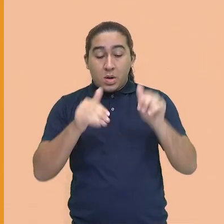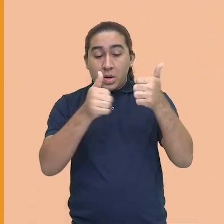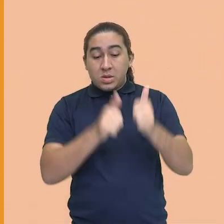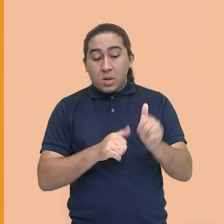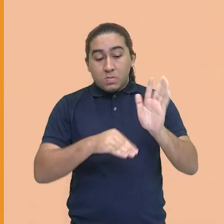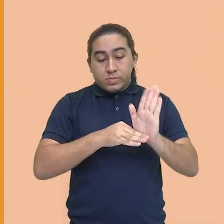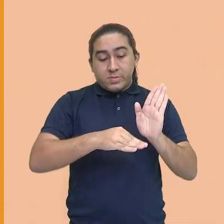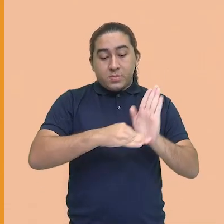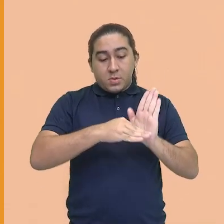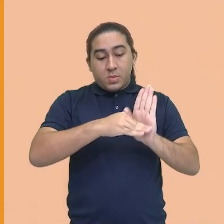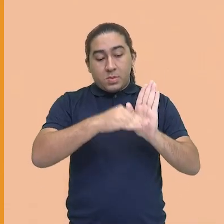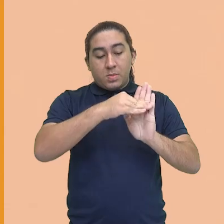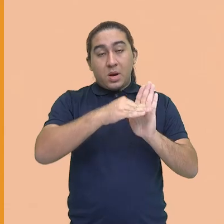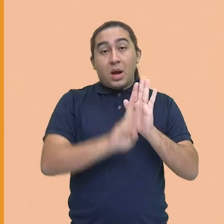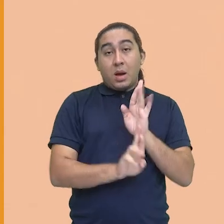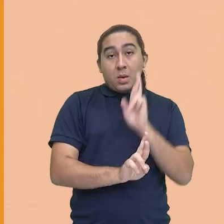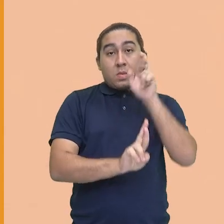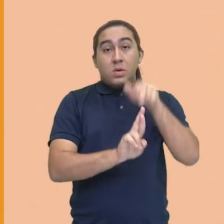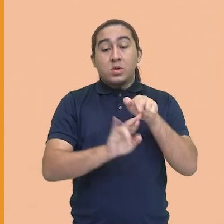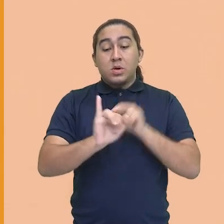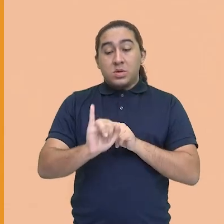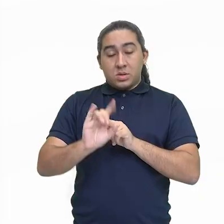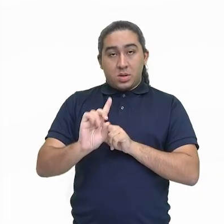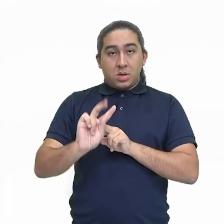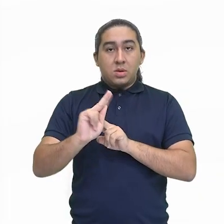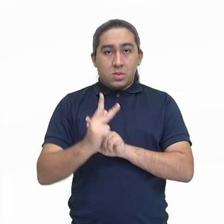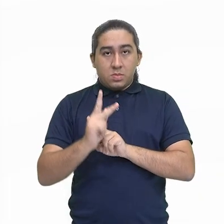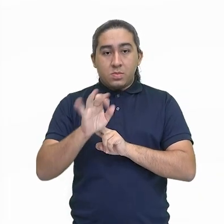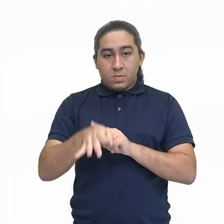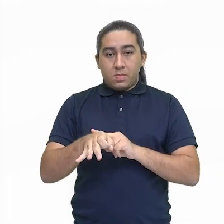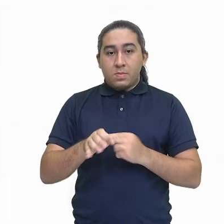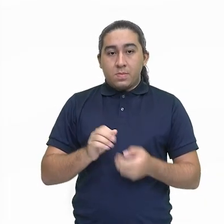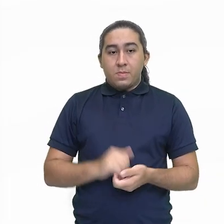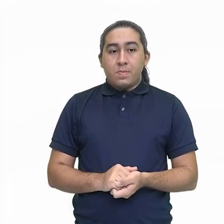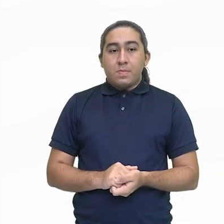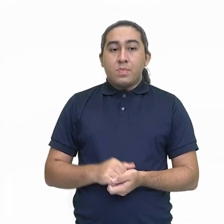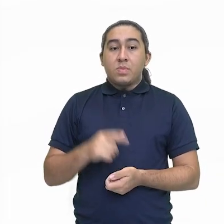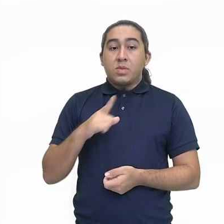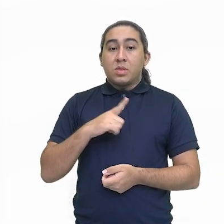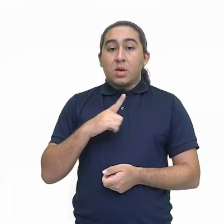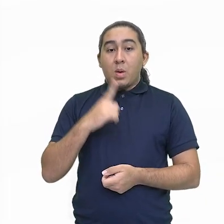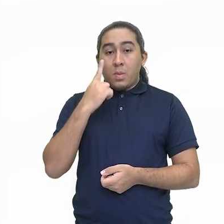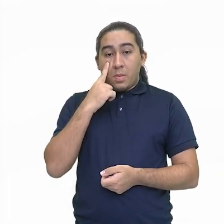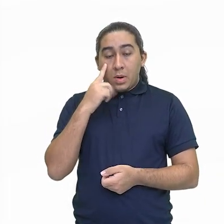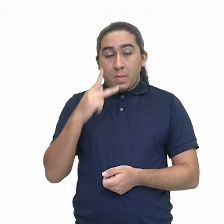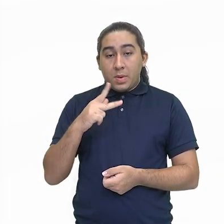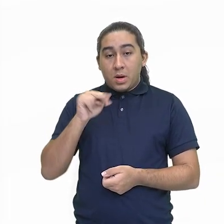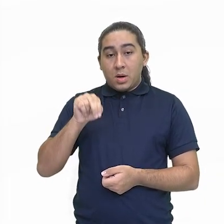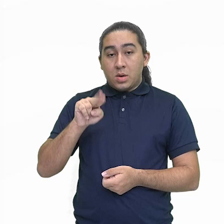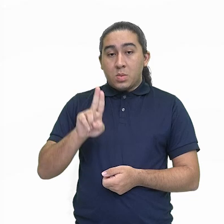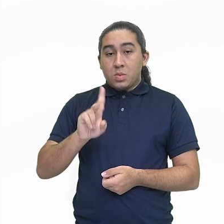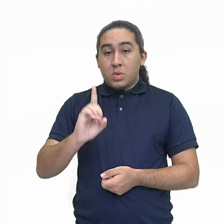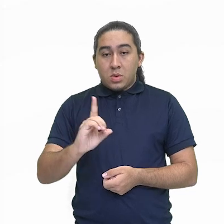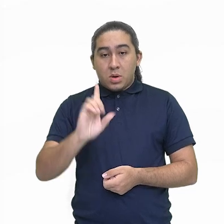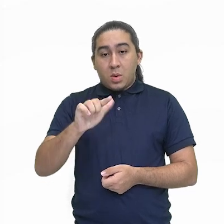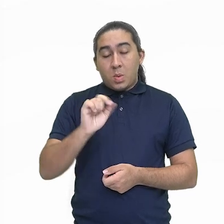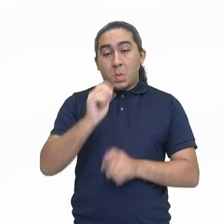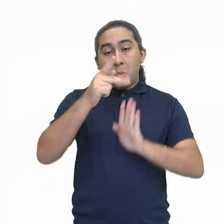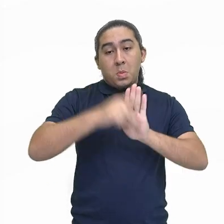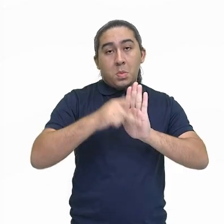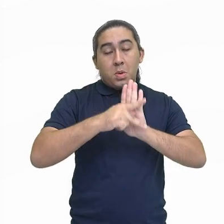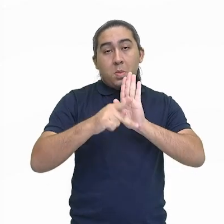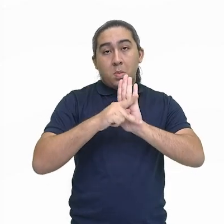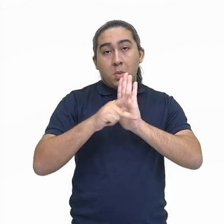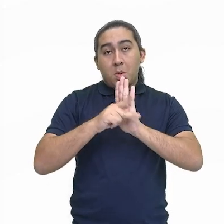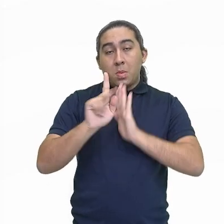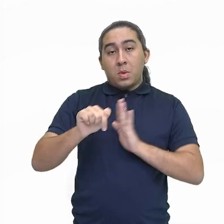Brasil com relação ao Índice de Desenvolvimento Humano. Então nós temos aí a PNUD, que é o Programa das Nações